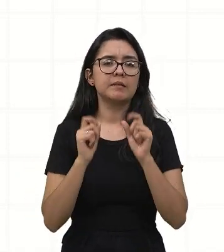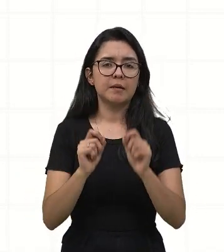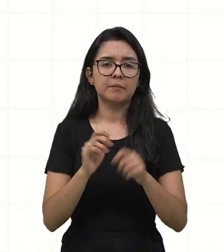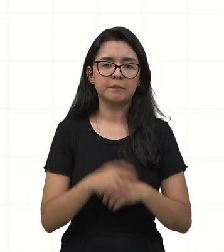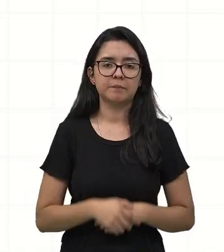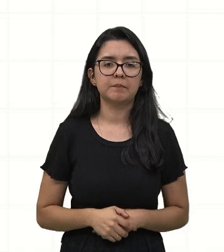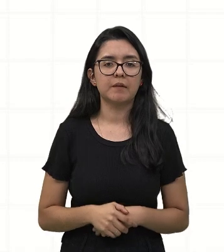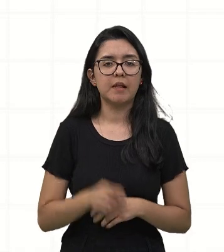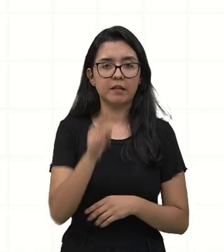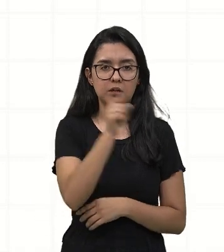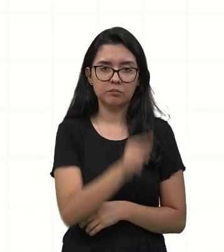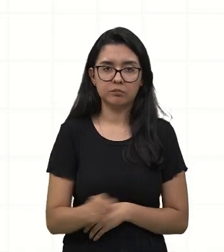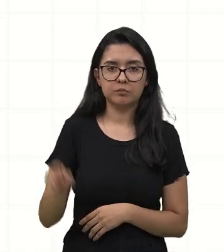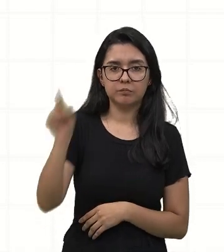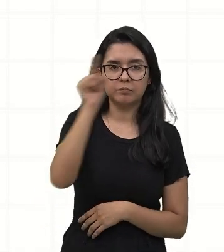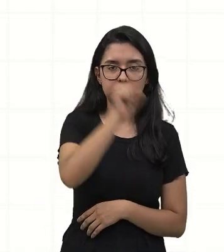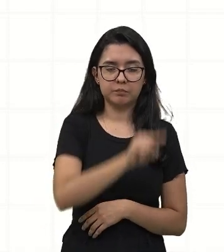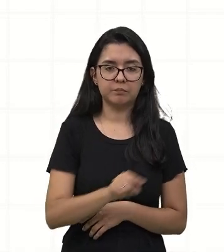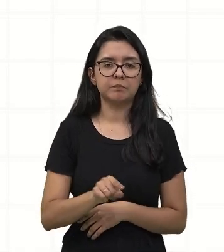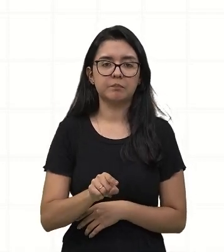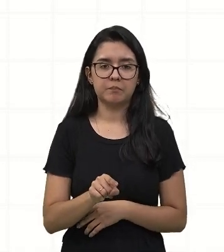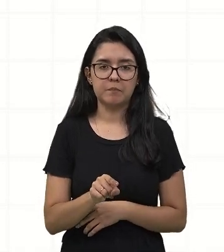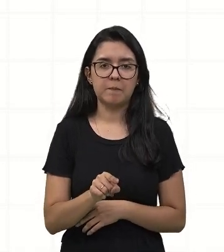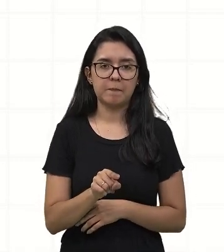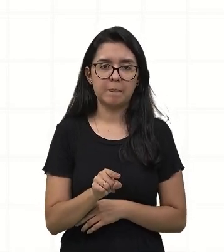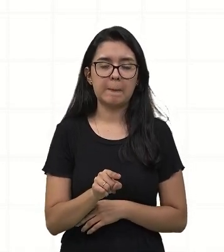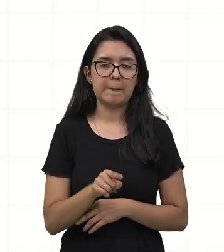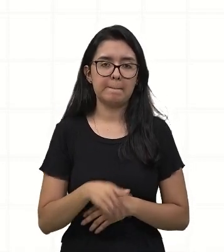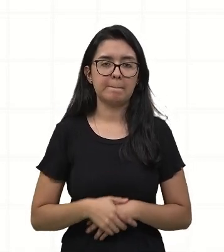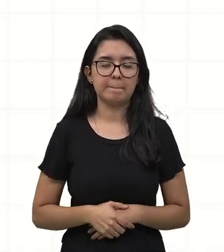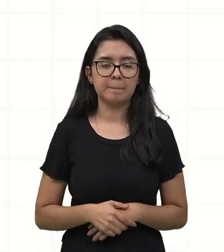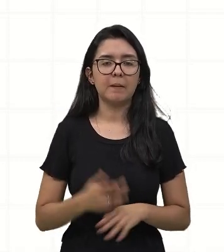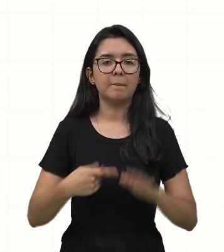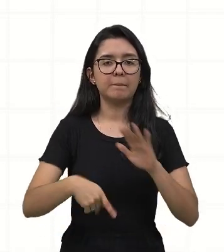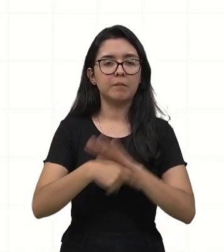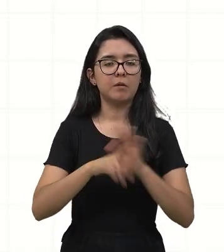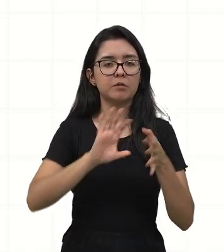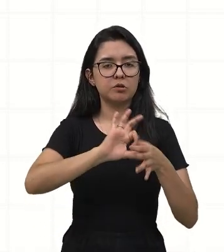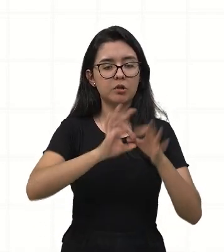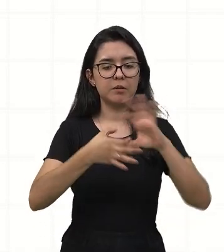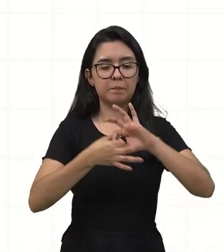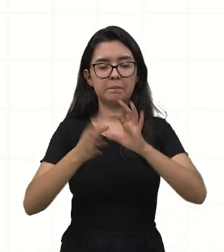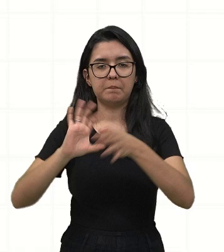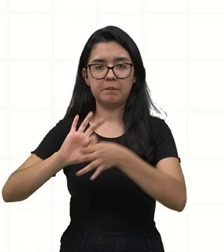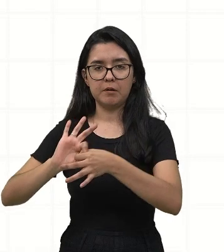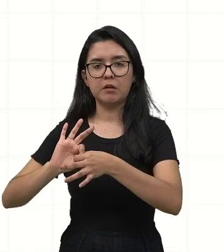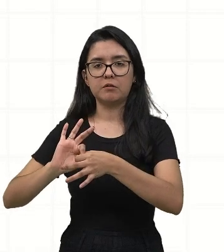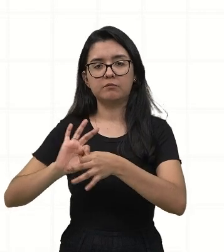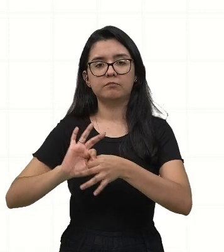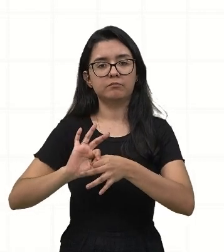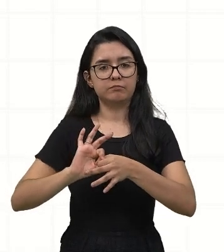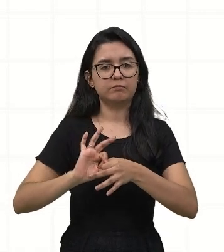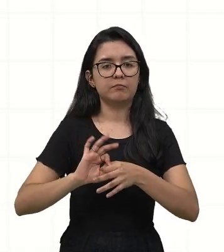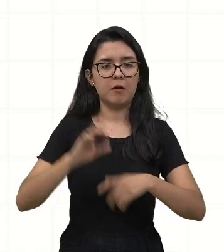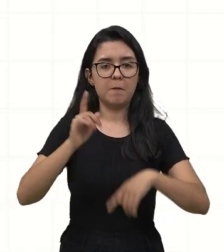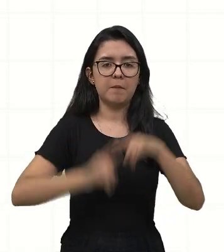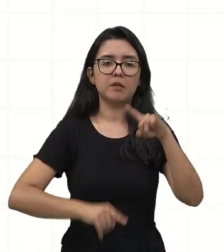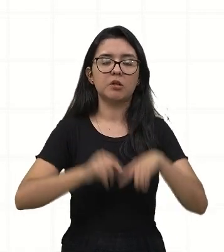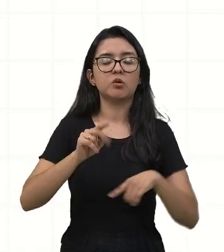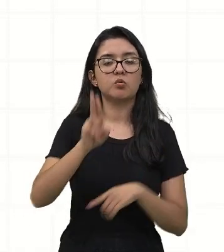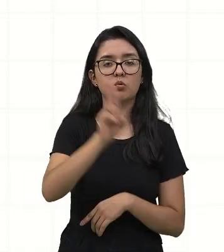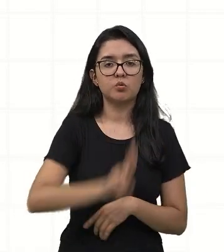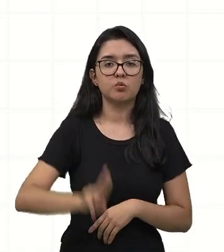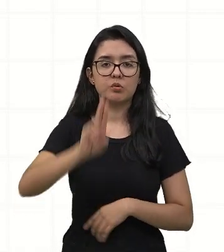nessa barra. Nós temos aí um atleta que é a barra fixa, isso aí nas Olimpíadas é a barra fixa. É um dos 8 aparelhos utilizados na